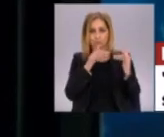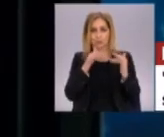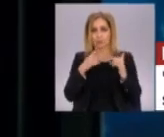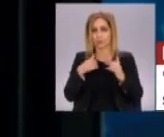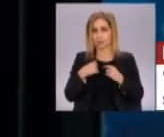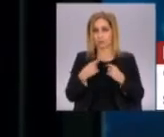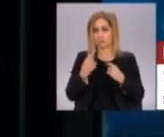dinheiro